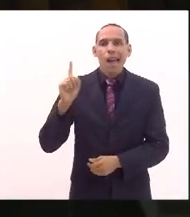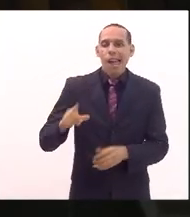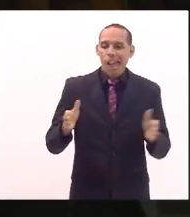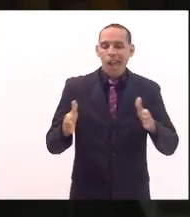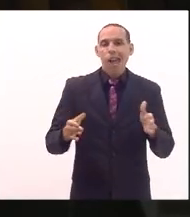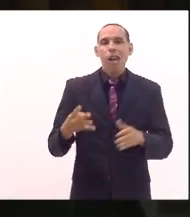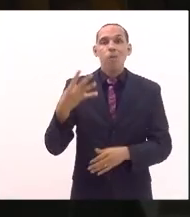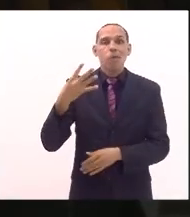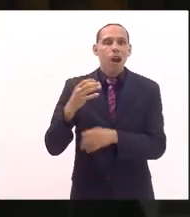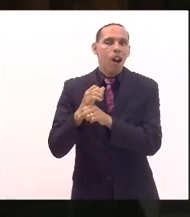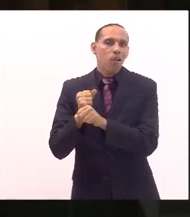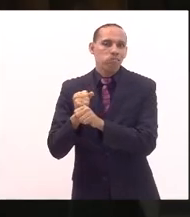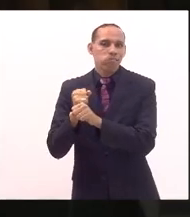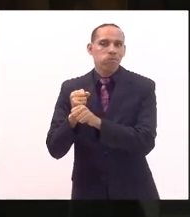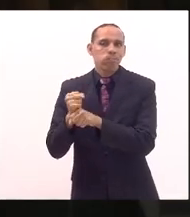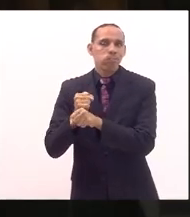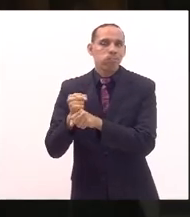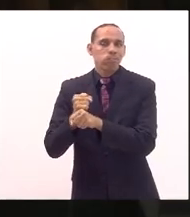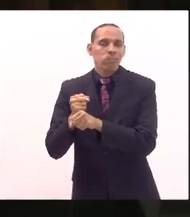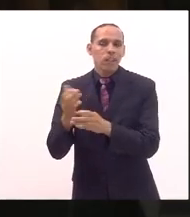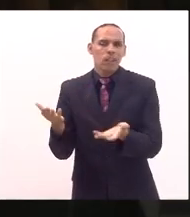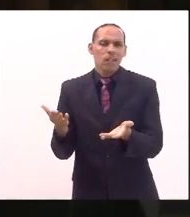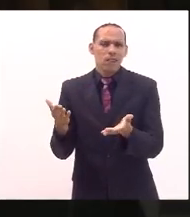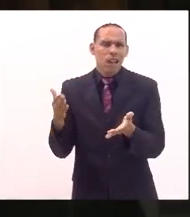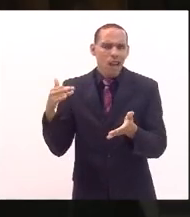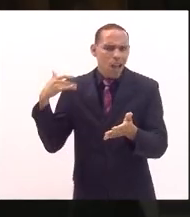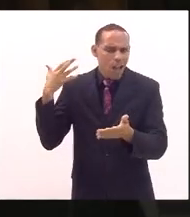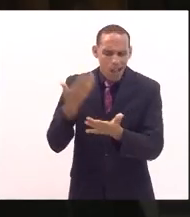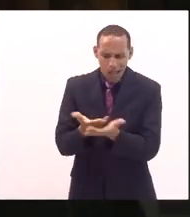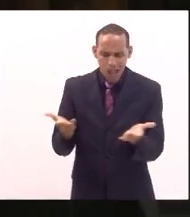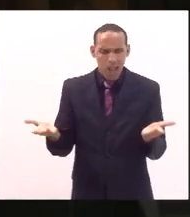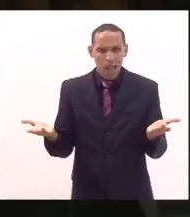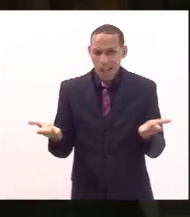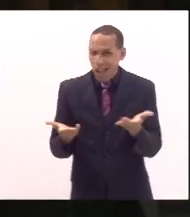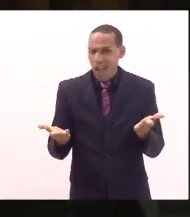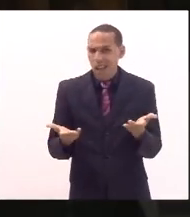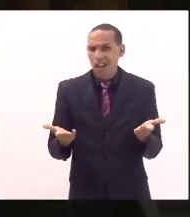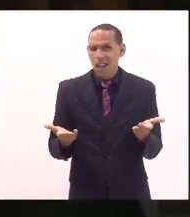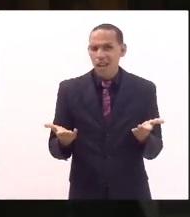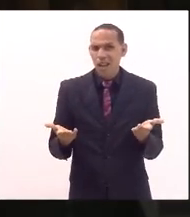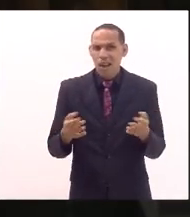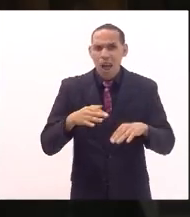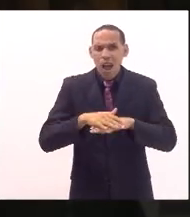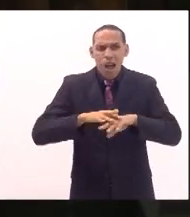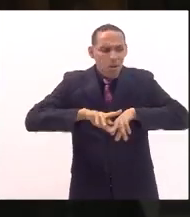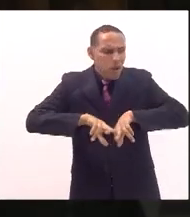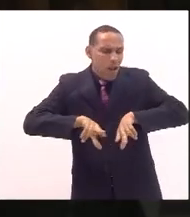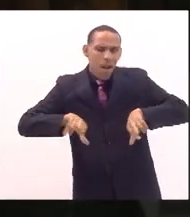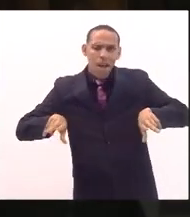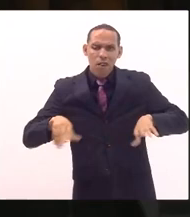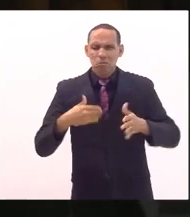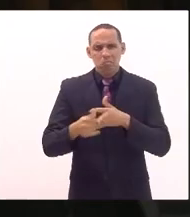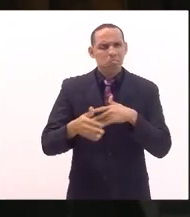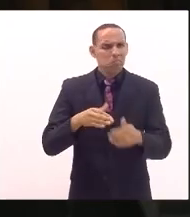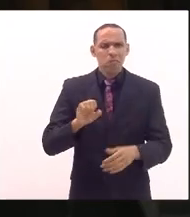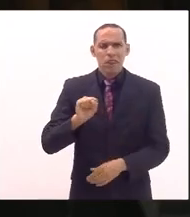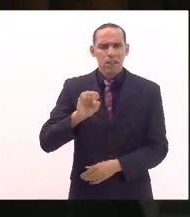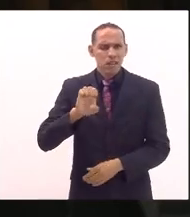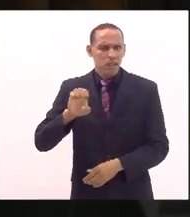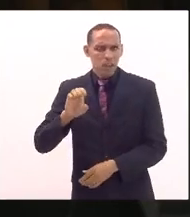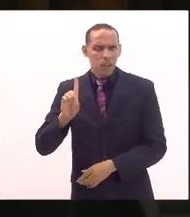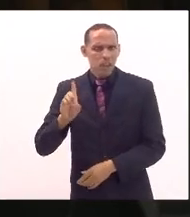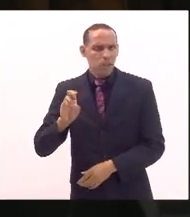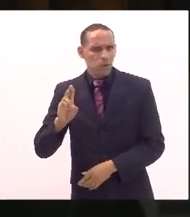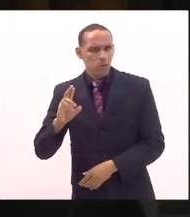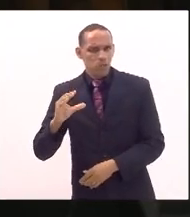mandato e não é possível que a gente chegar a essa altura do campeonato nas nossas diferentes redes seja na seduc-ce que seja na